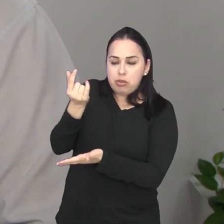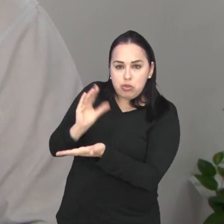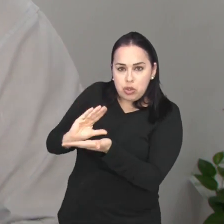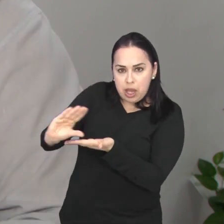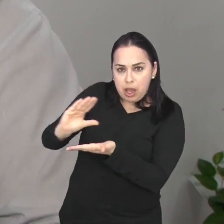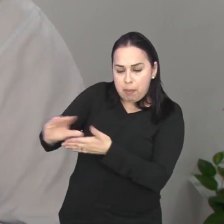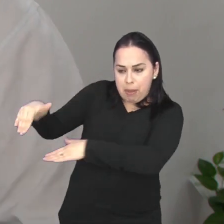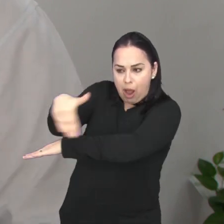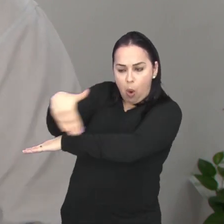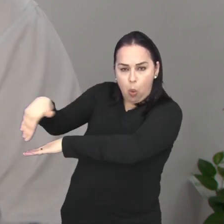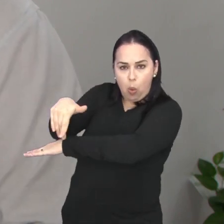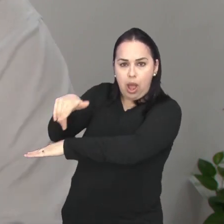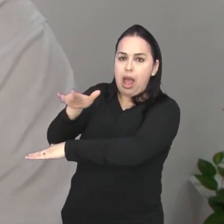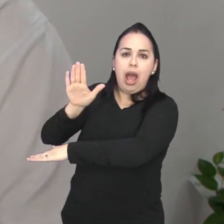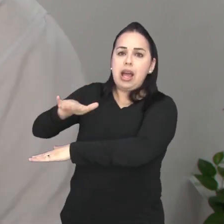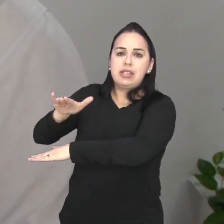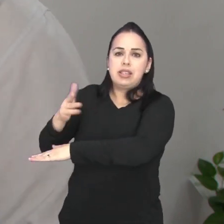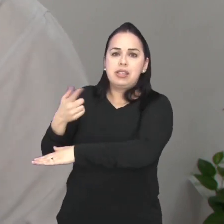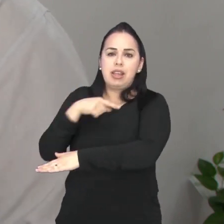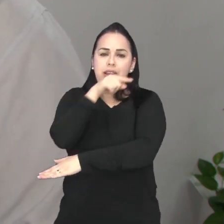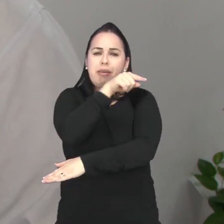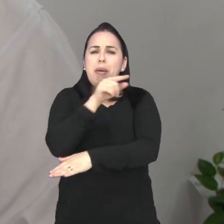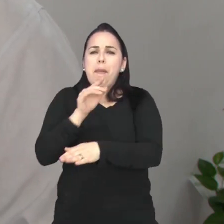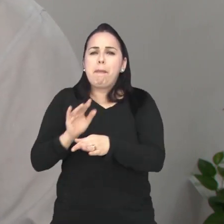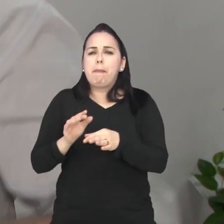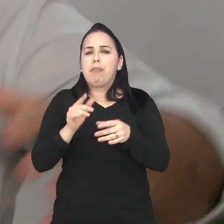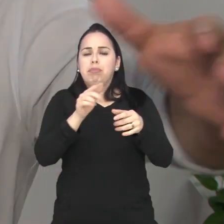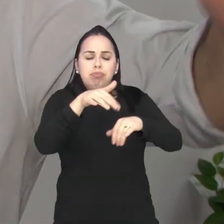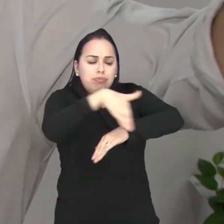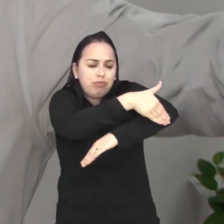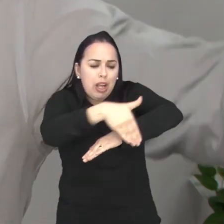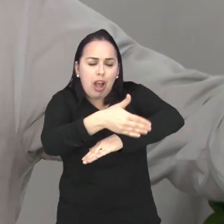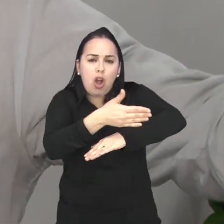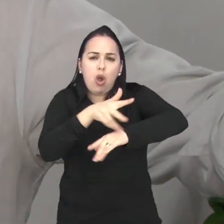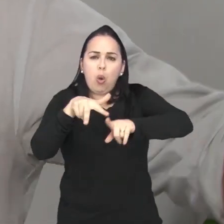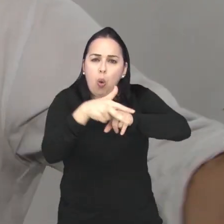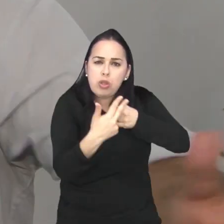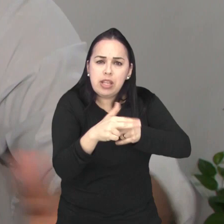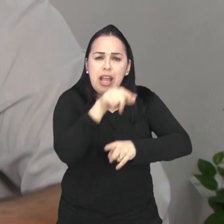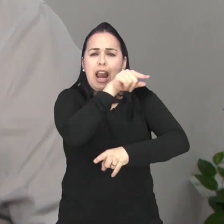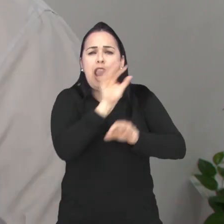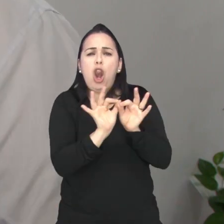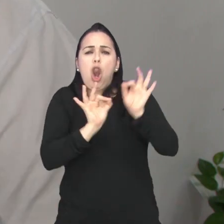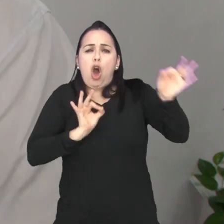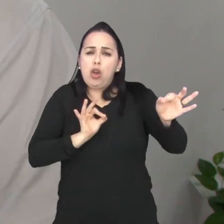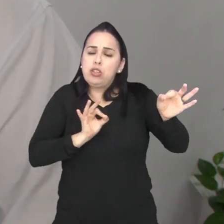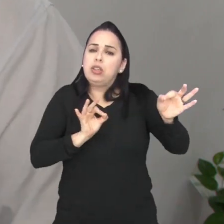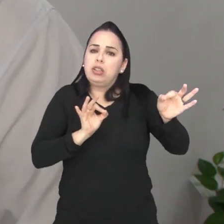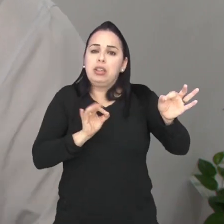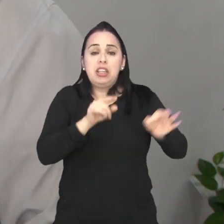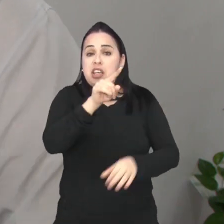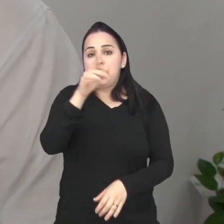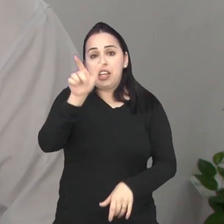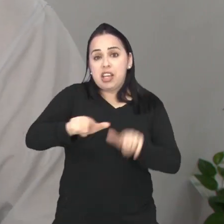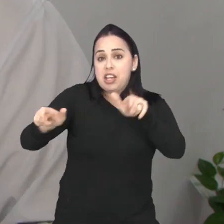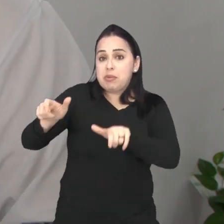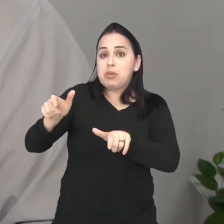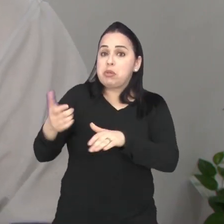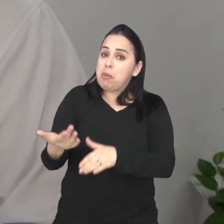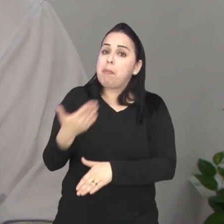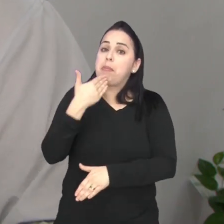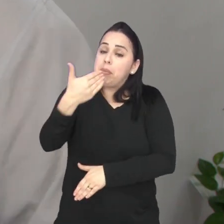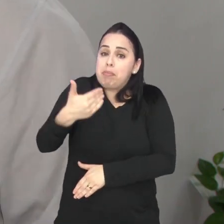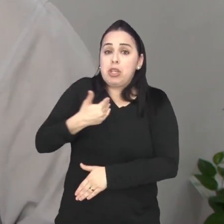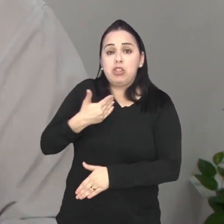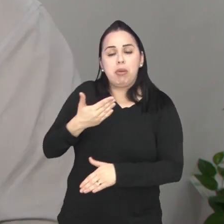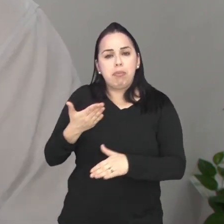temos um dinheiro para asfalto, mas às vezes o asfalto que a gente precisa mudar é lá no bairro, lá na ponta, que às vezes não tem esse conhecimento. E esse é o momento da população